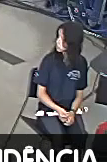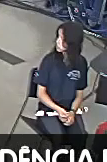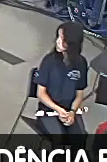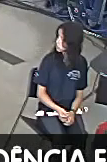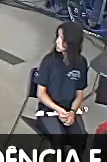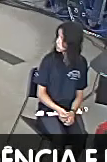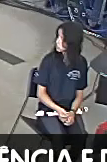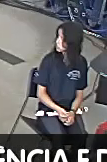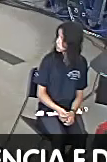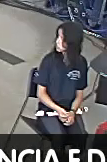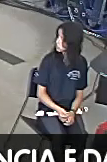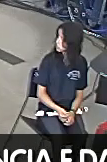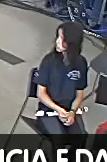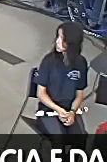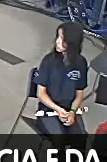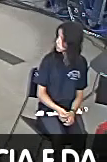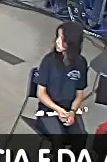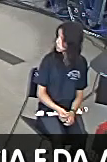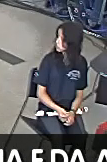valiosa e imensurável